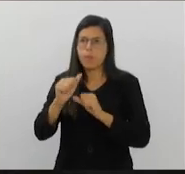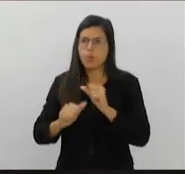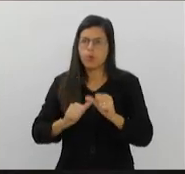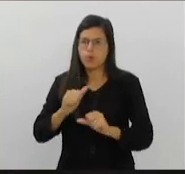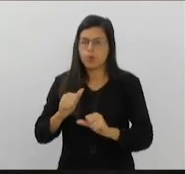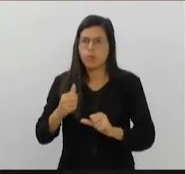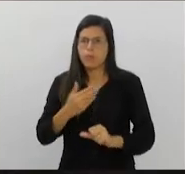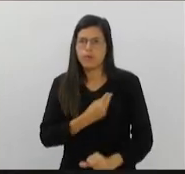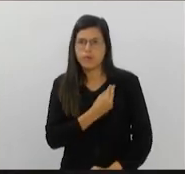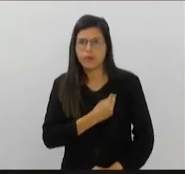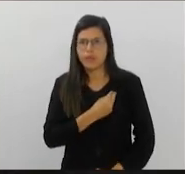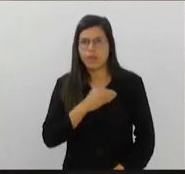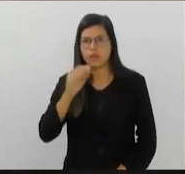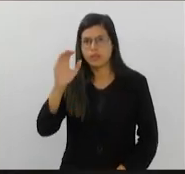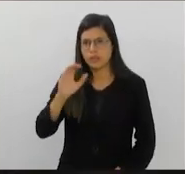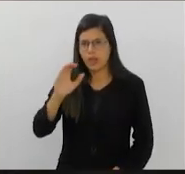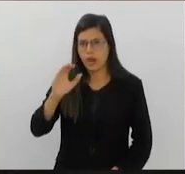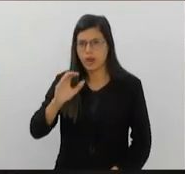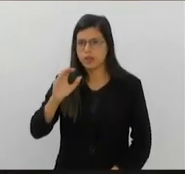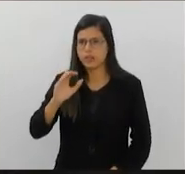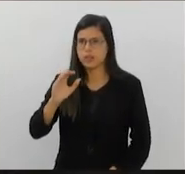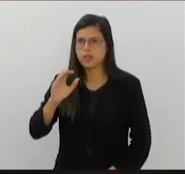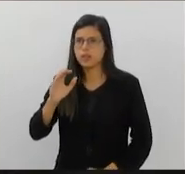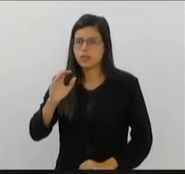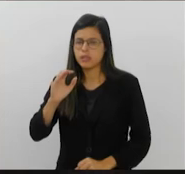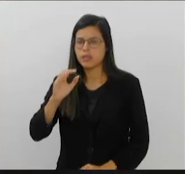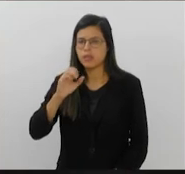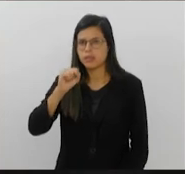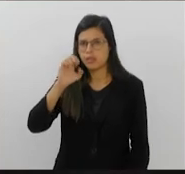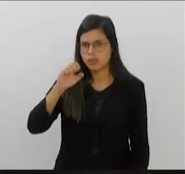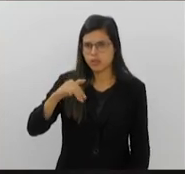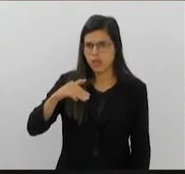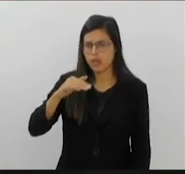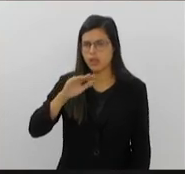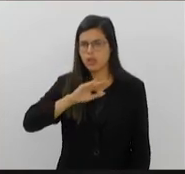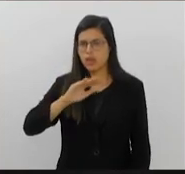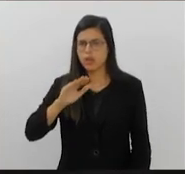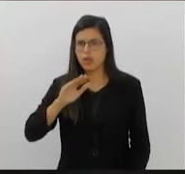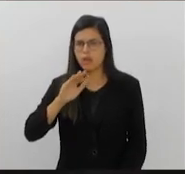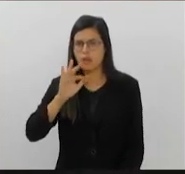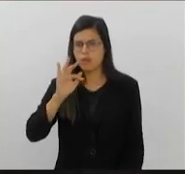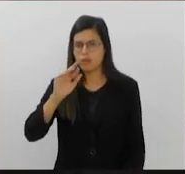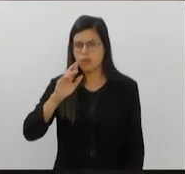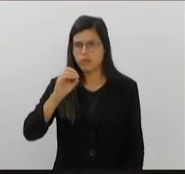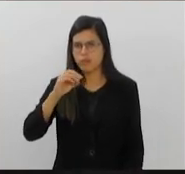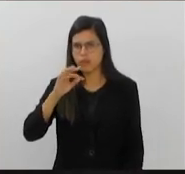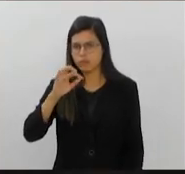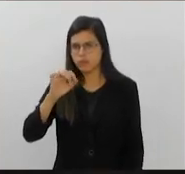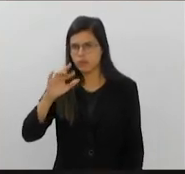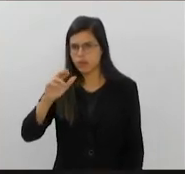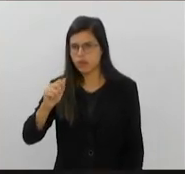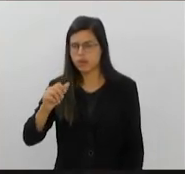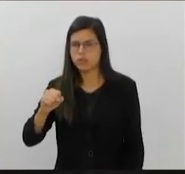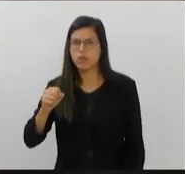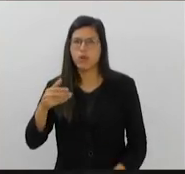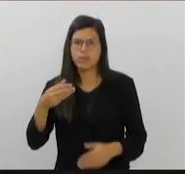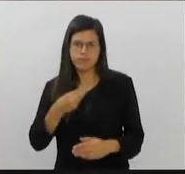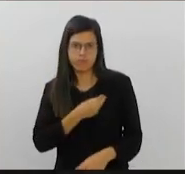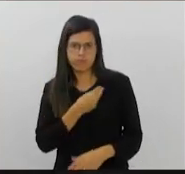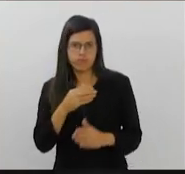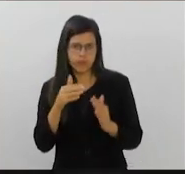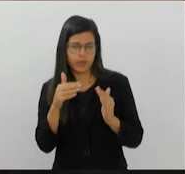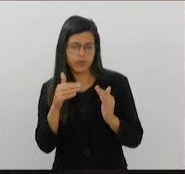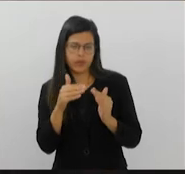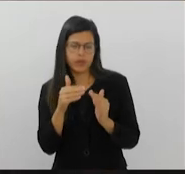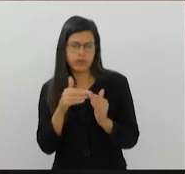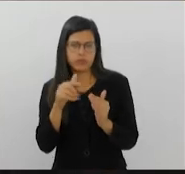Sem Fronteiras. Então, depois de morar 2 anos na Alemanha, eu pude perceber um pouco sobre a matriz econômica da Alemanha, que tem um